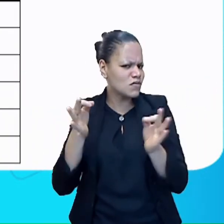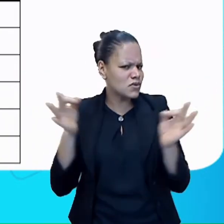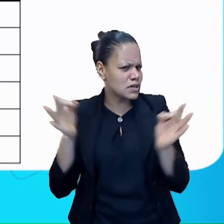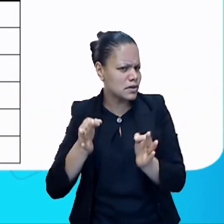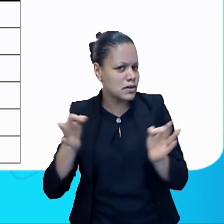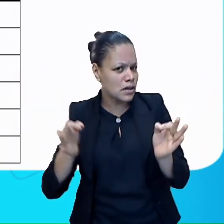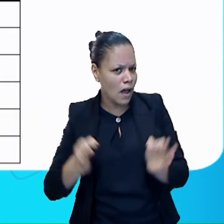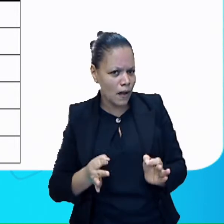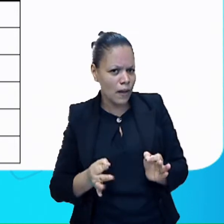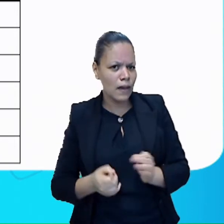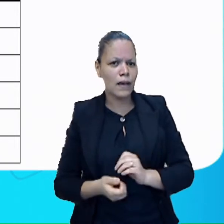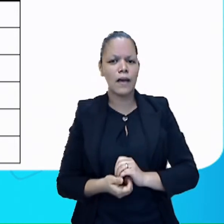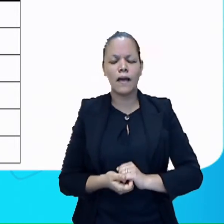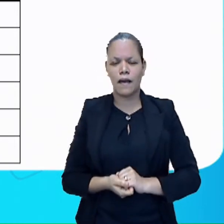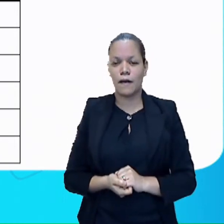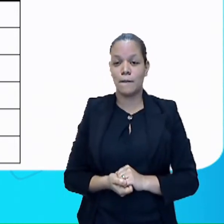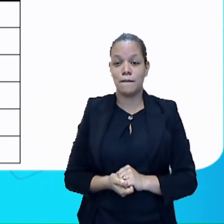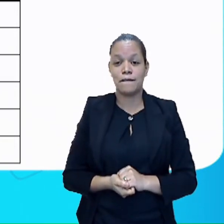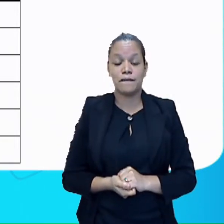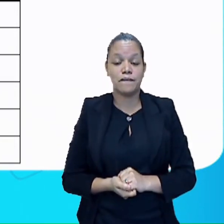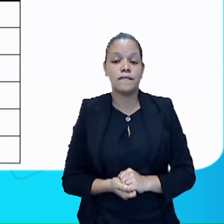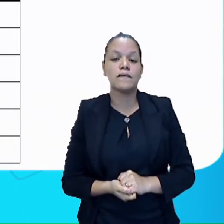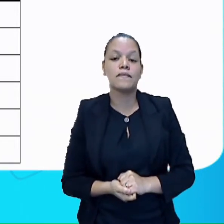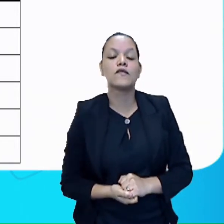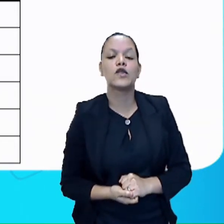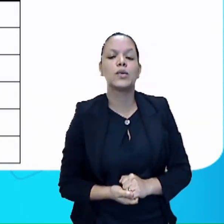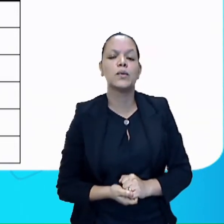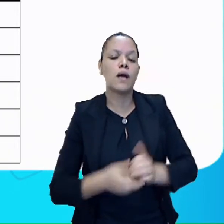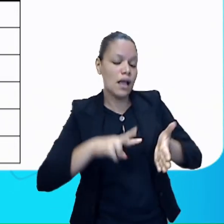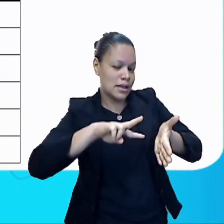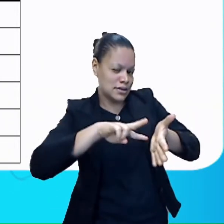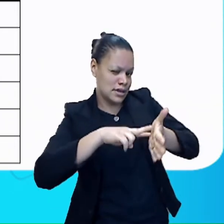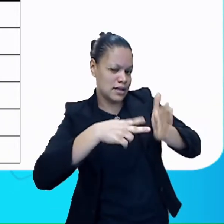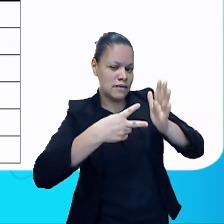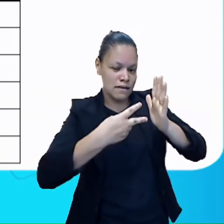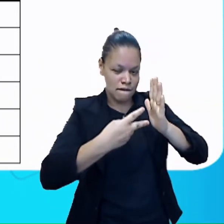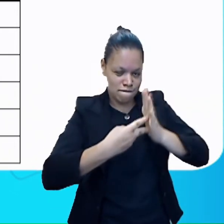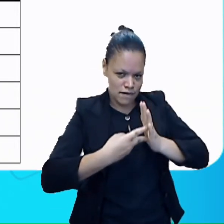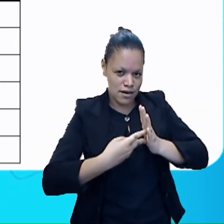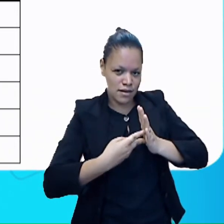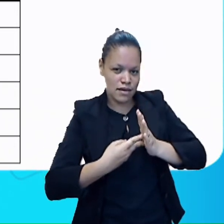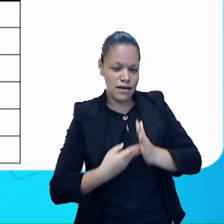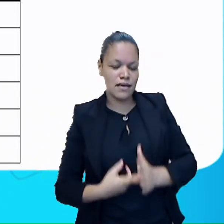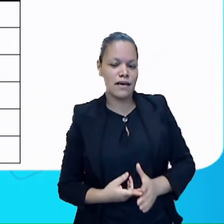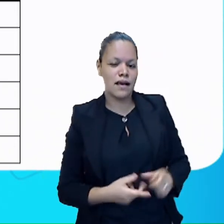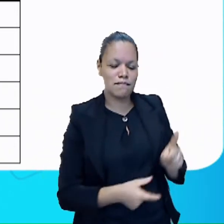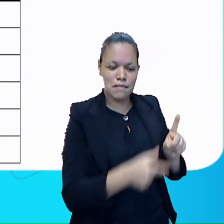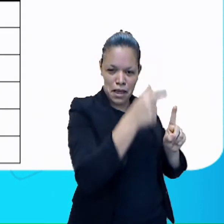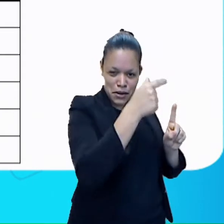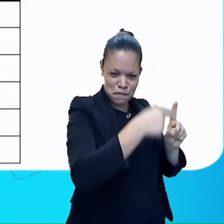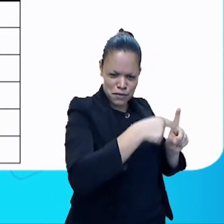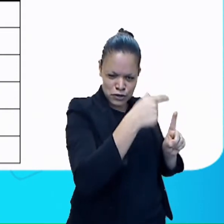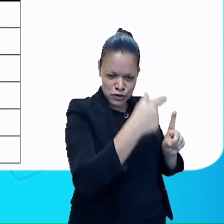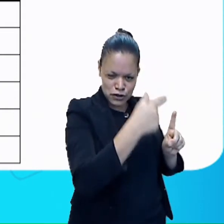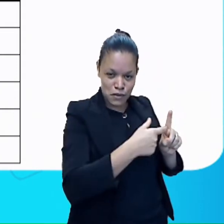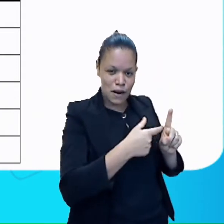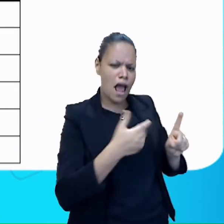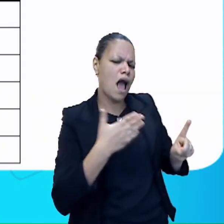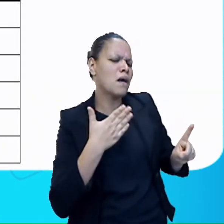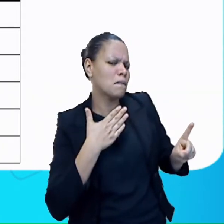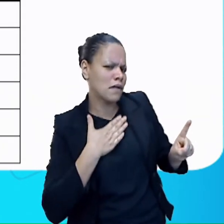quis dizer dormir. Olha a forma correta. E dormindo